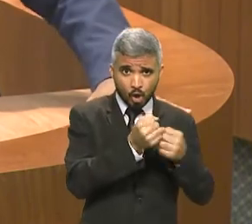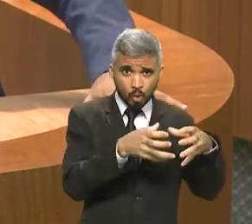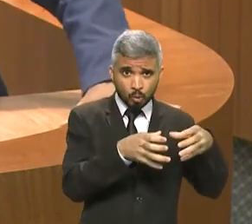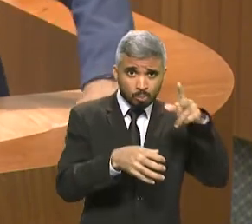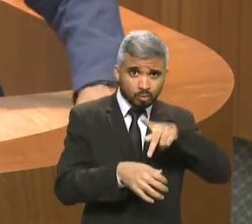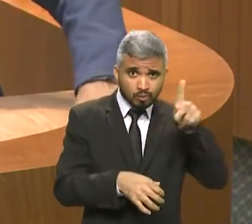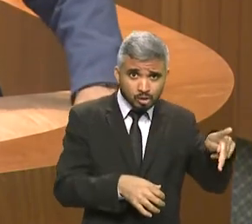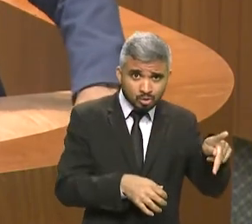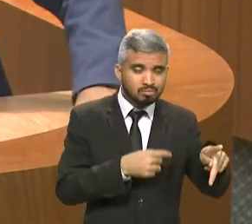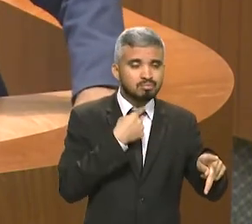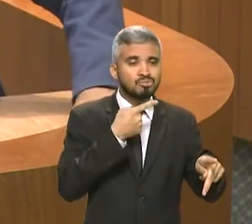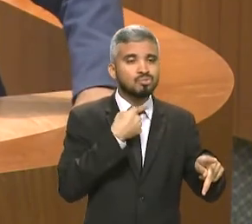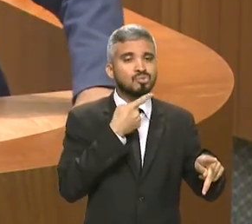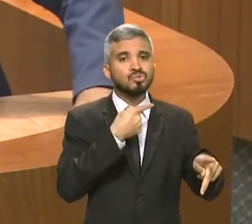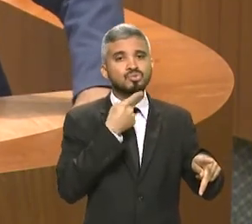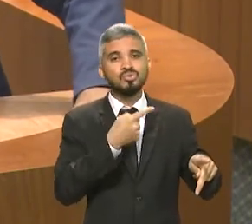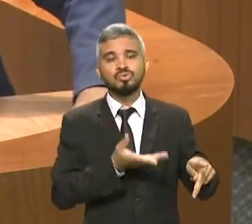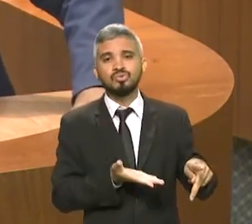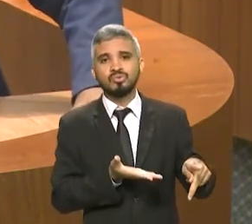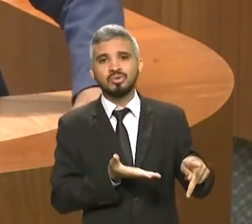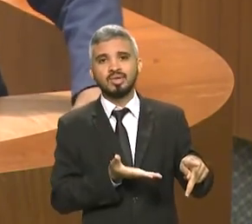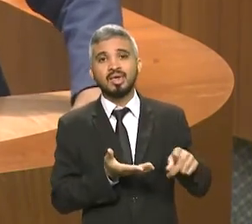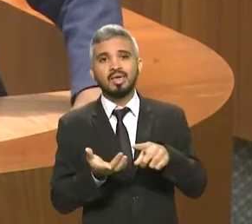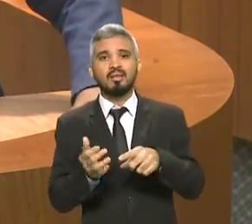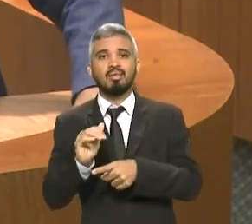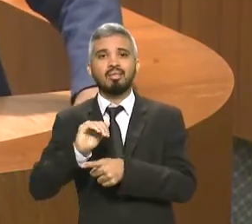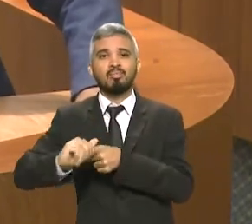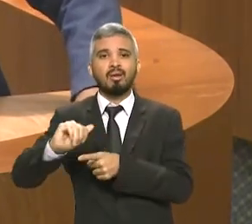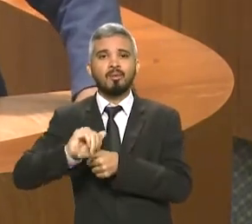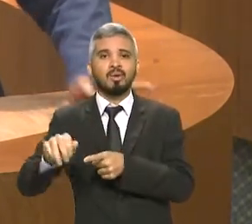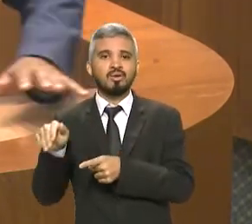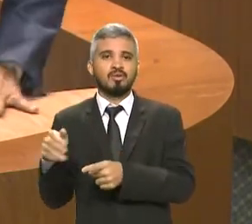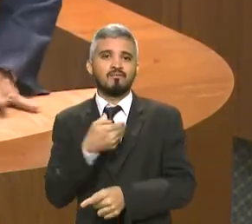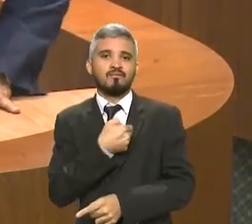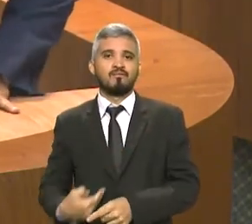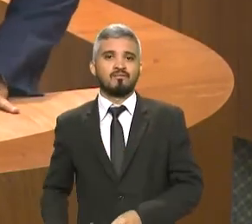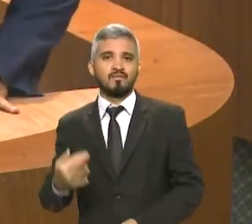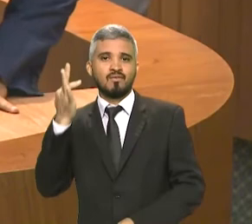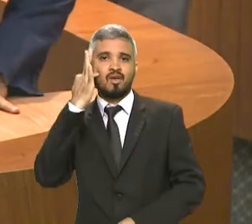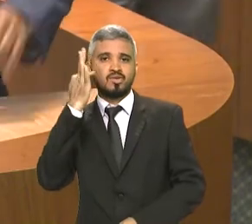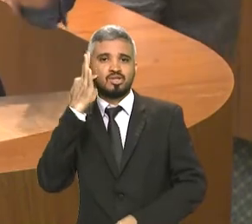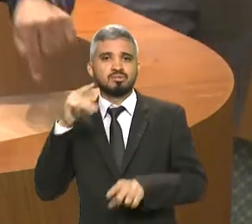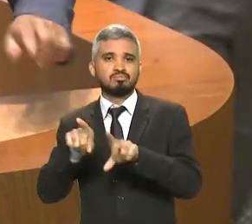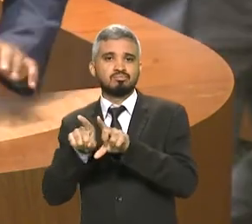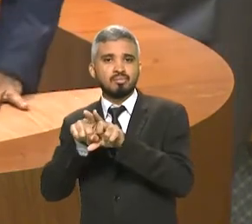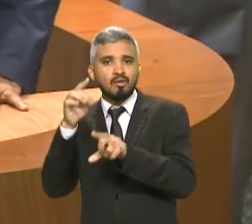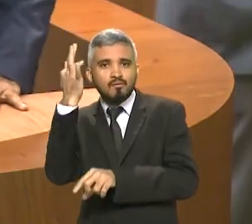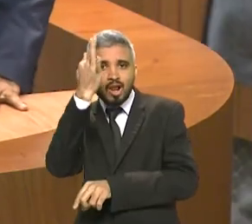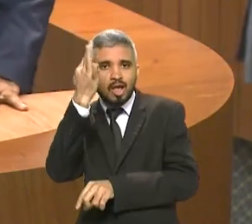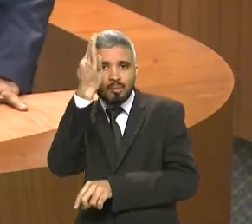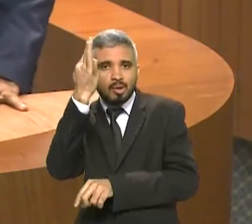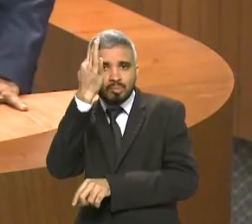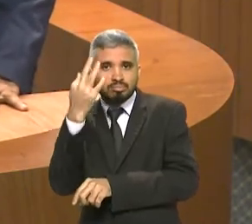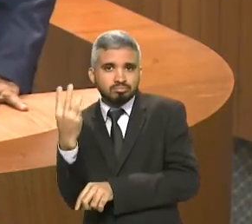não atende os professores, está debaixo da guarda e da asa de Flávio Dino e Felipe Camarão. E amanhã,